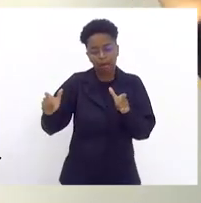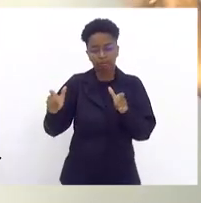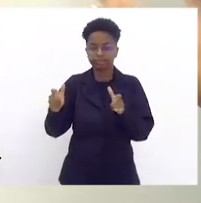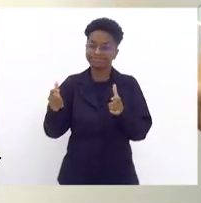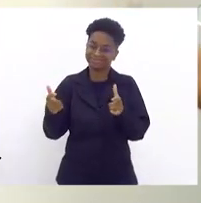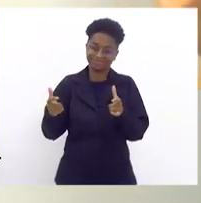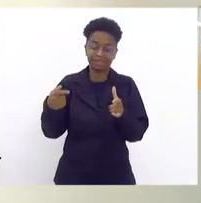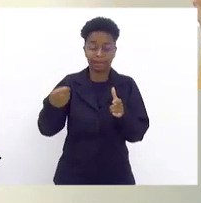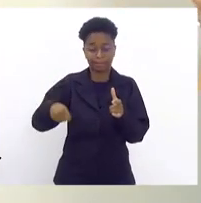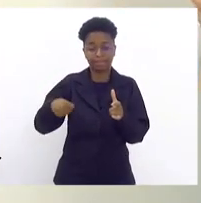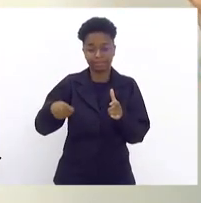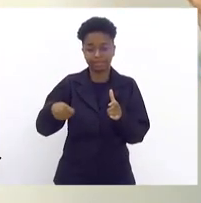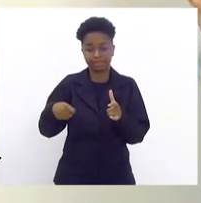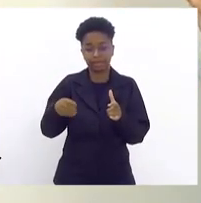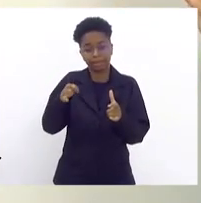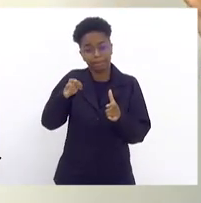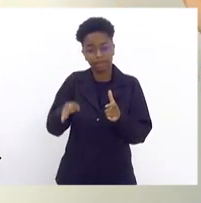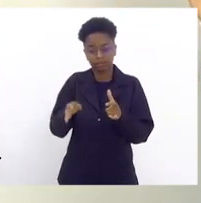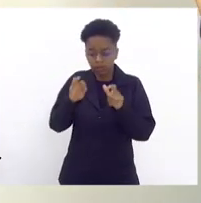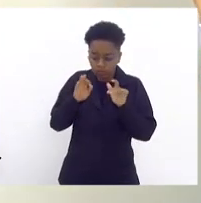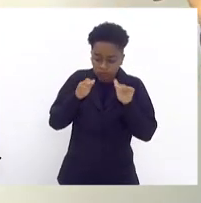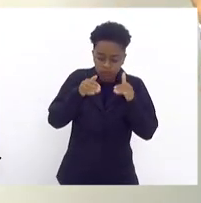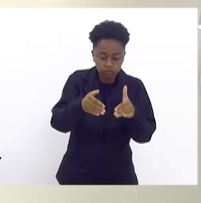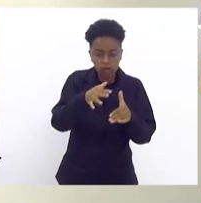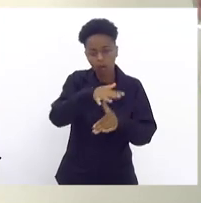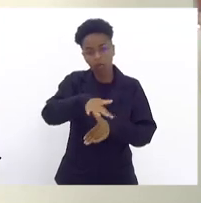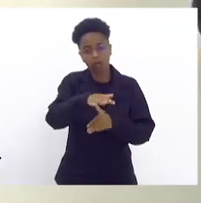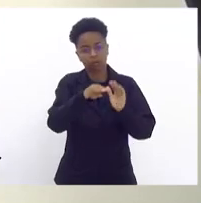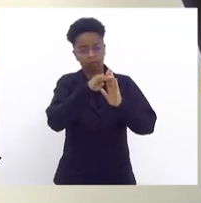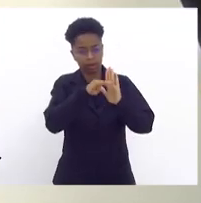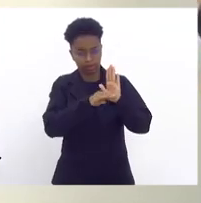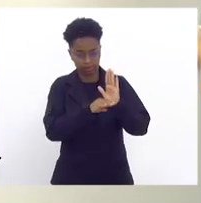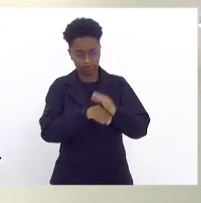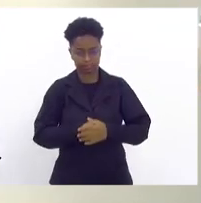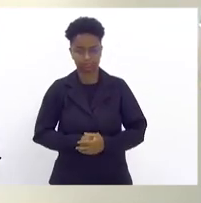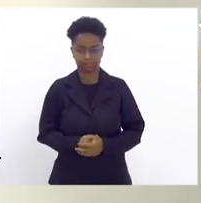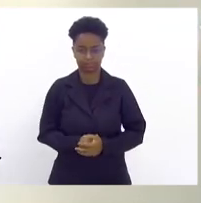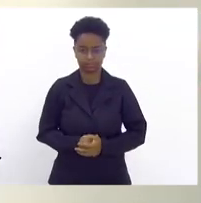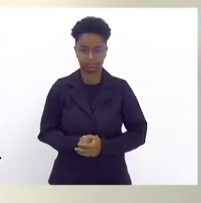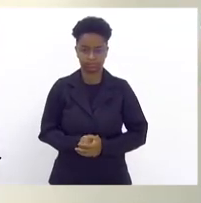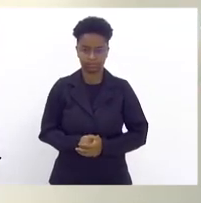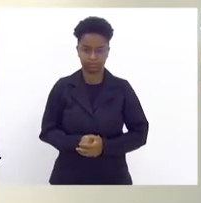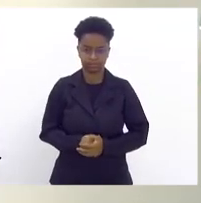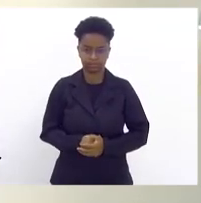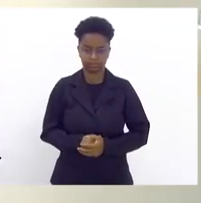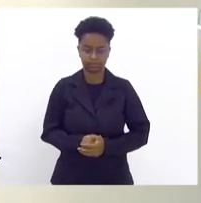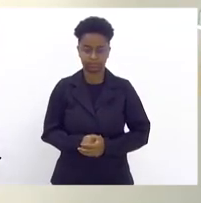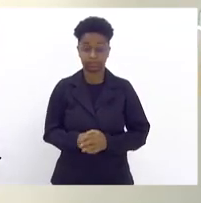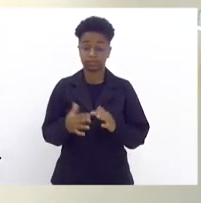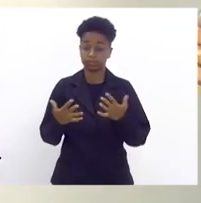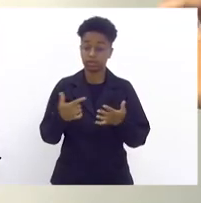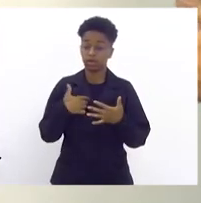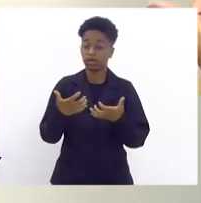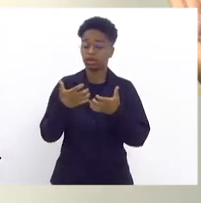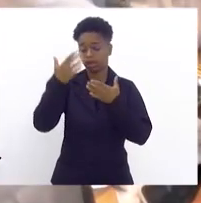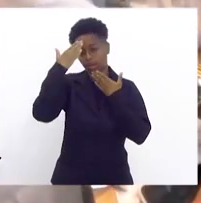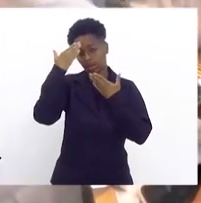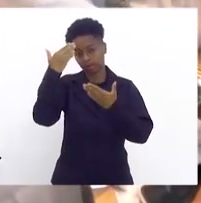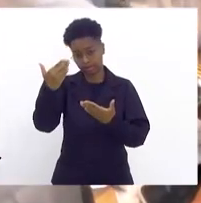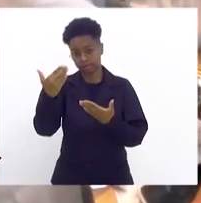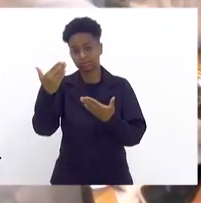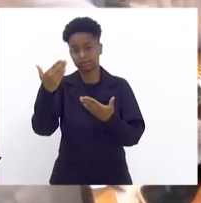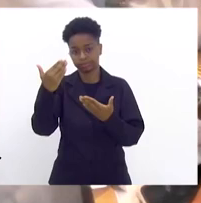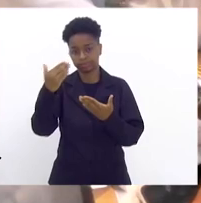ela exclusiva dessa pauta e eu queria agradecer né